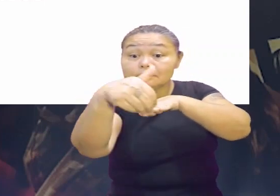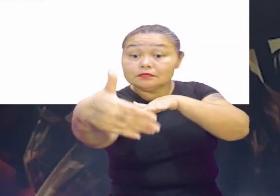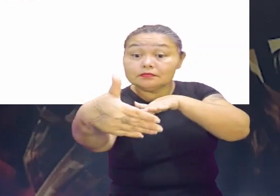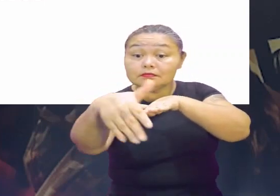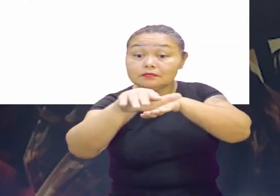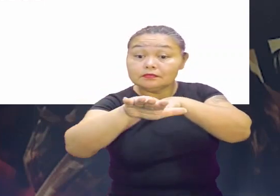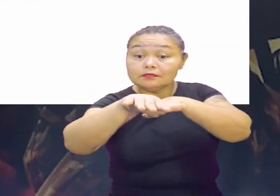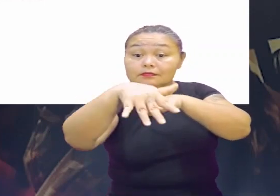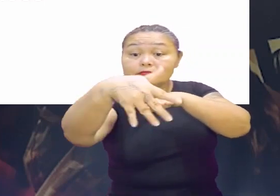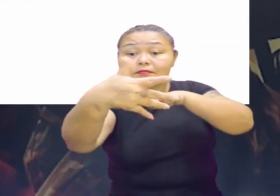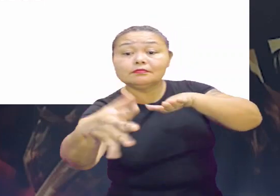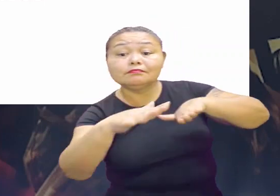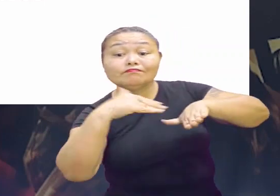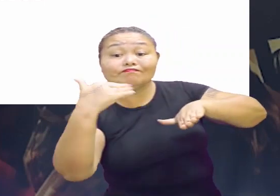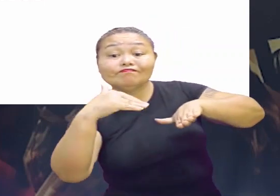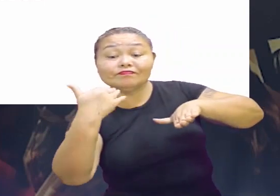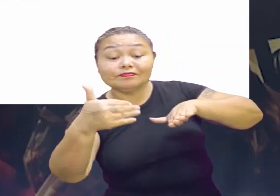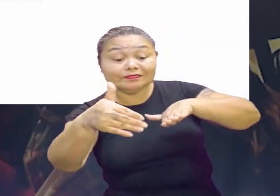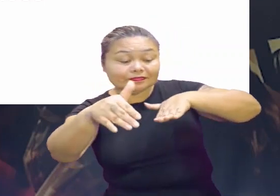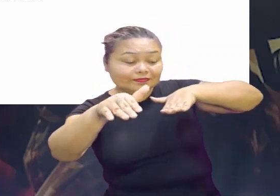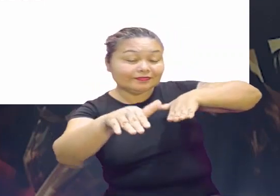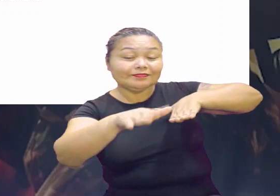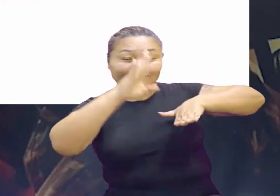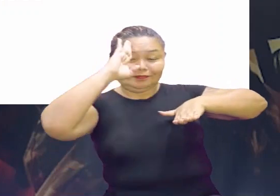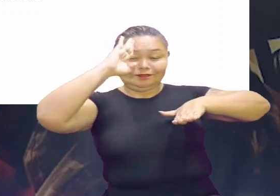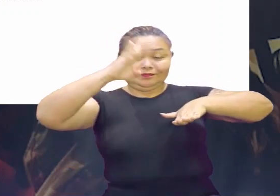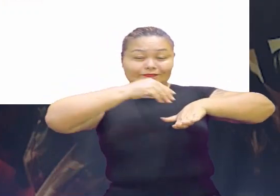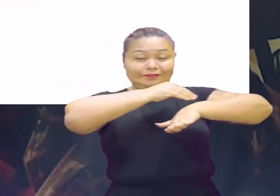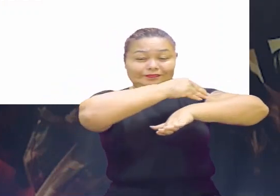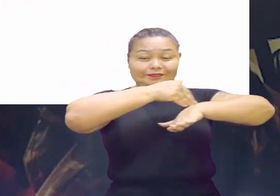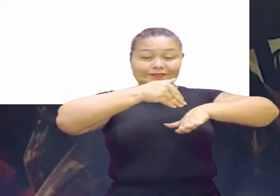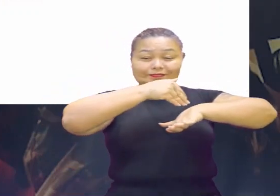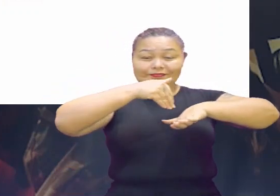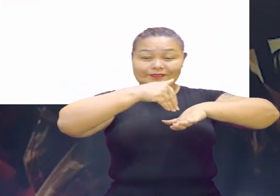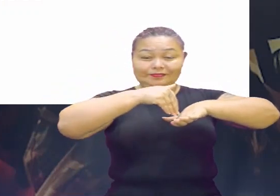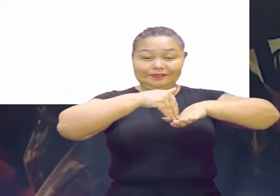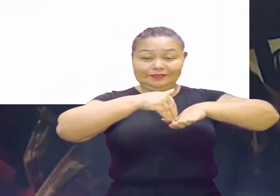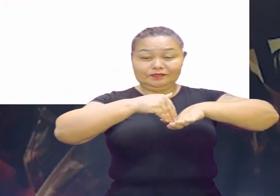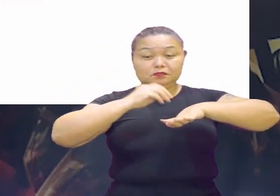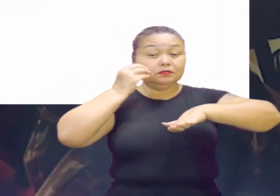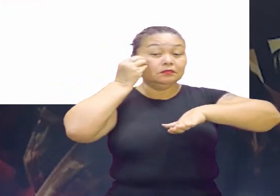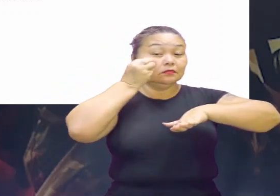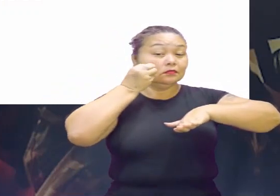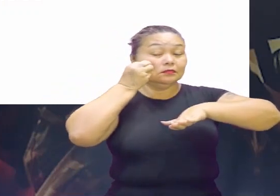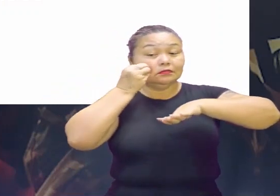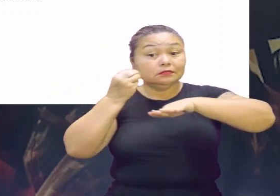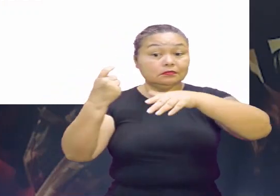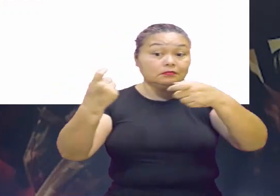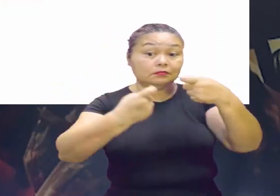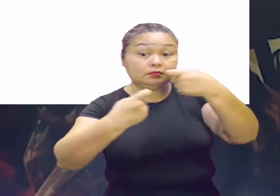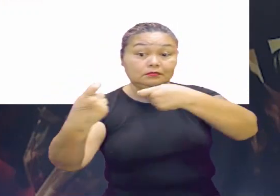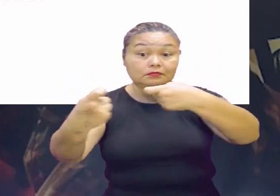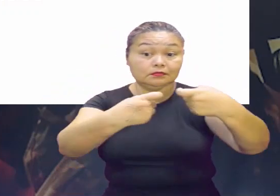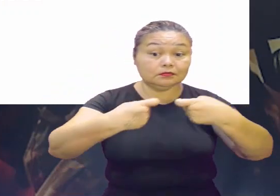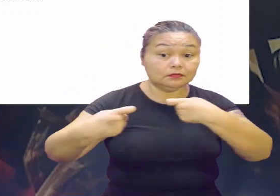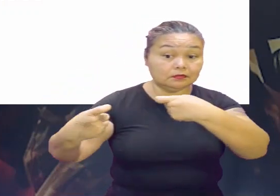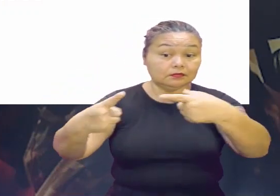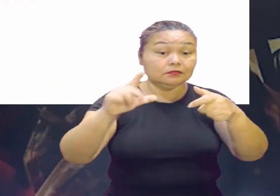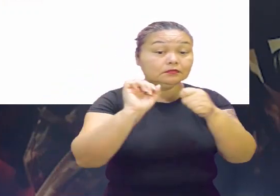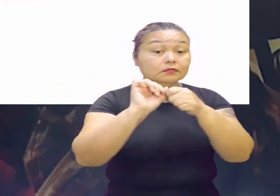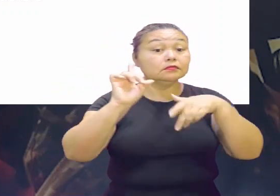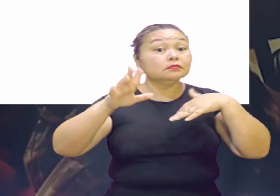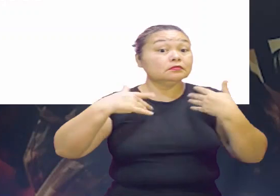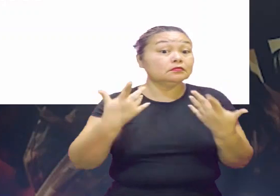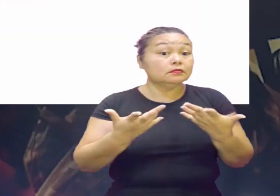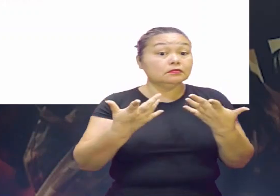que tombava era eles. Aí depois é que vinham os soldados experientes para poder combater. Então,